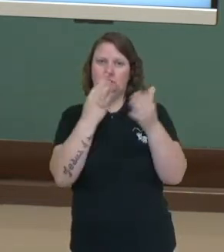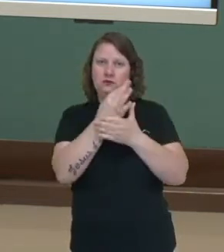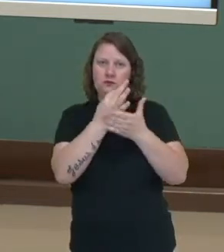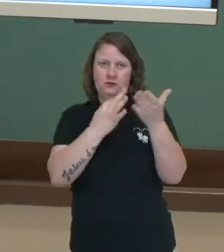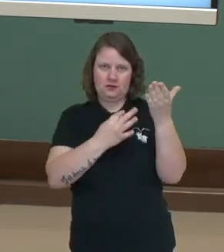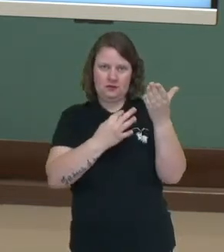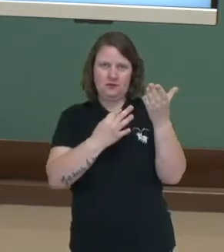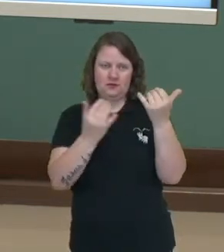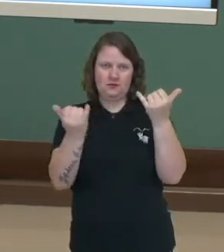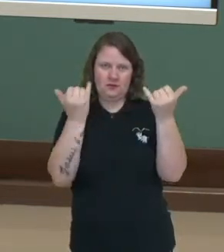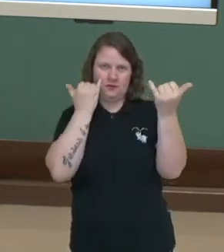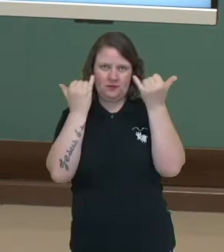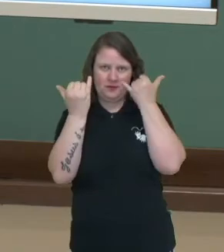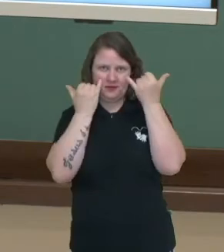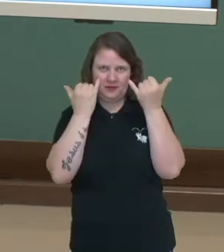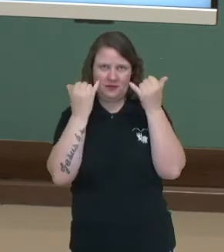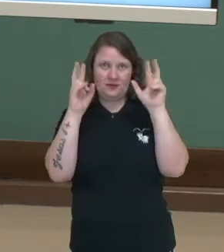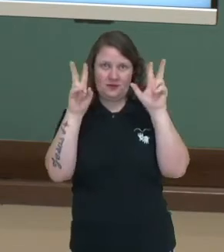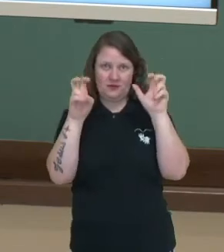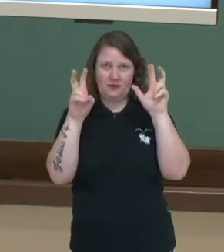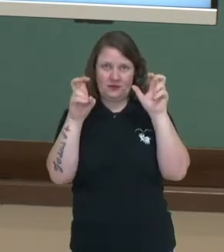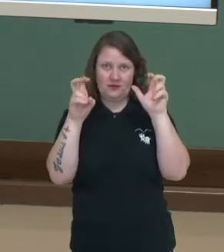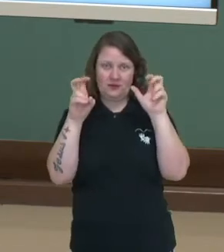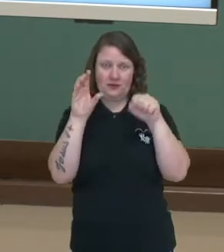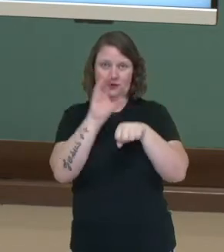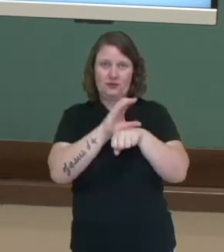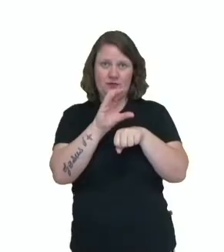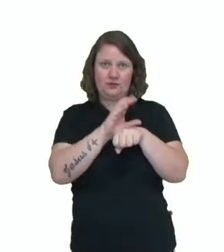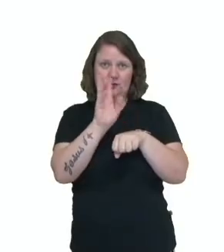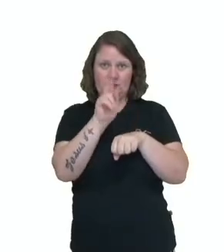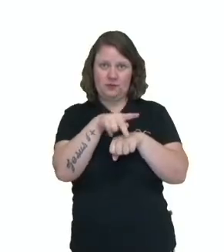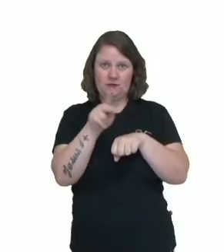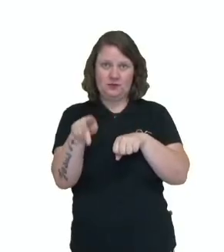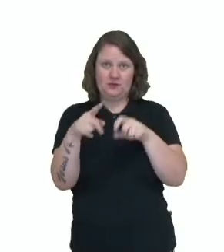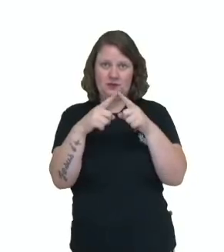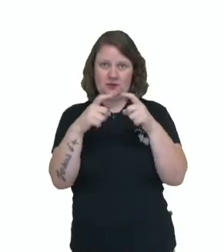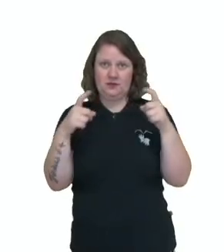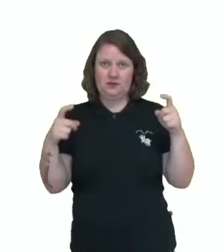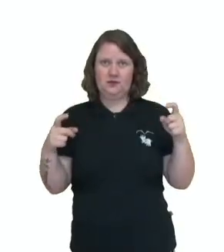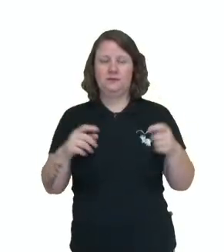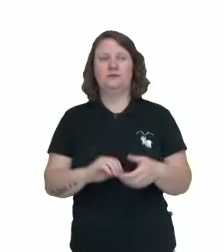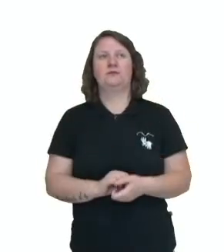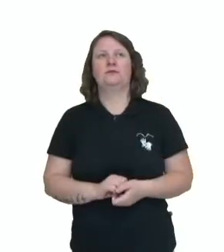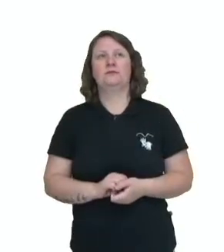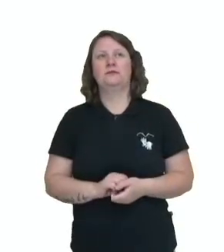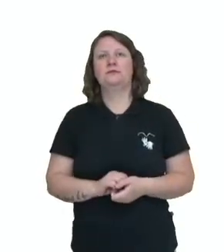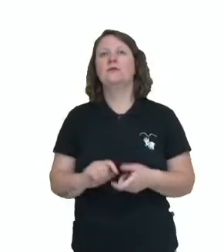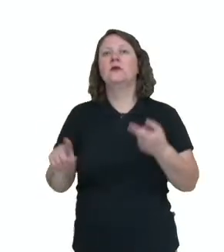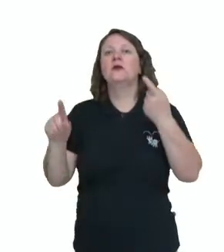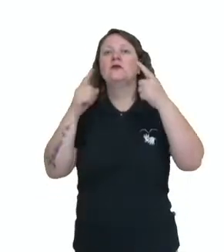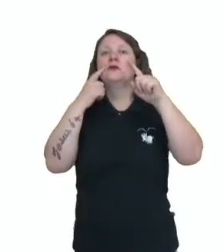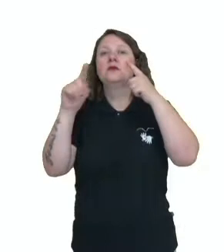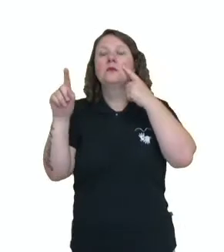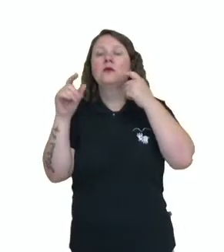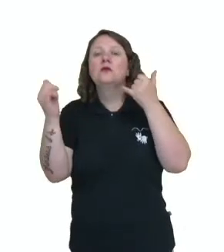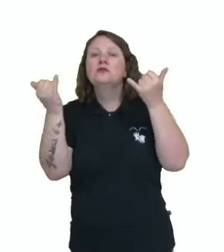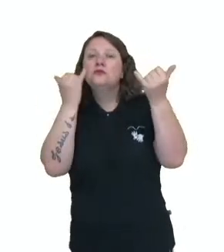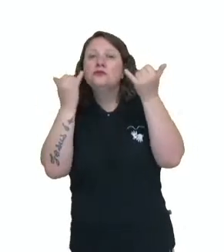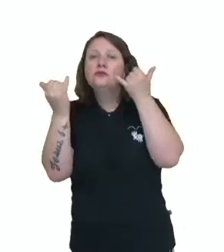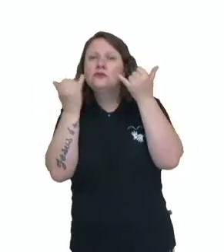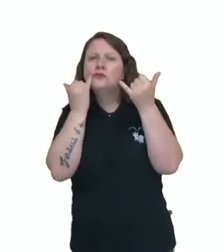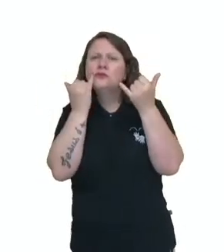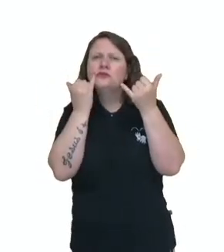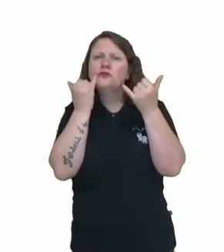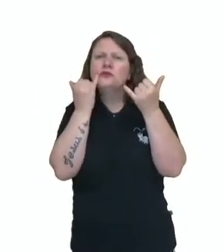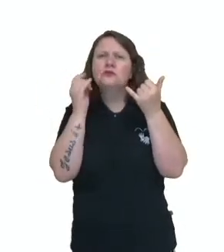nossa notícia, dessa temática, a respeito do curso do professor. Os alunos descobriram que a notícia em si não